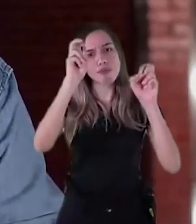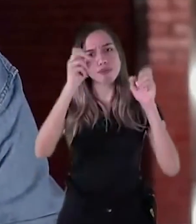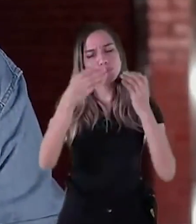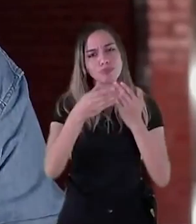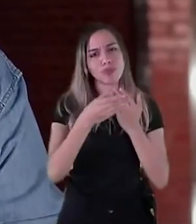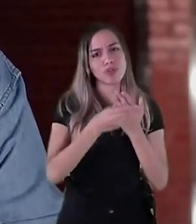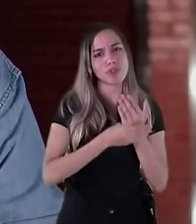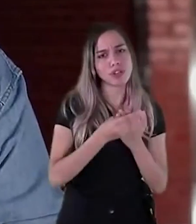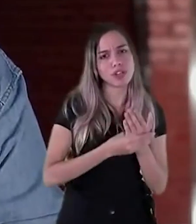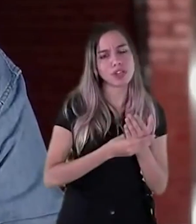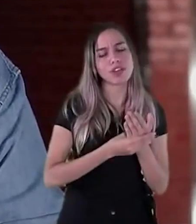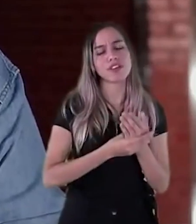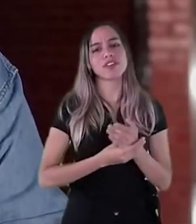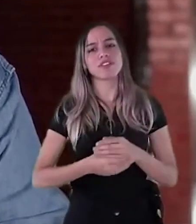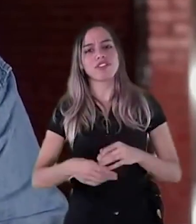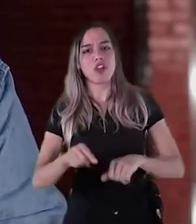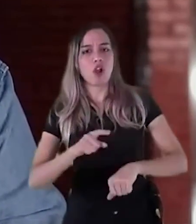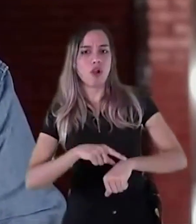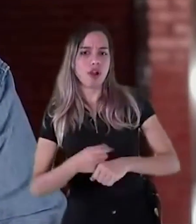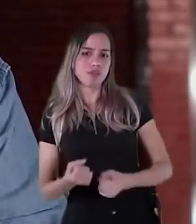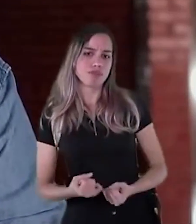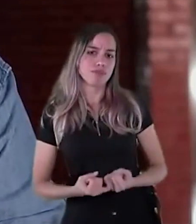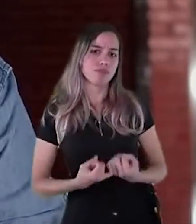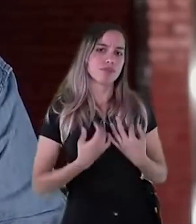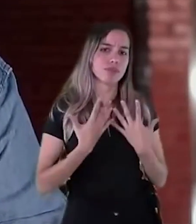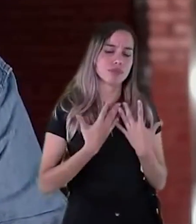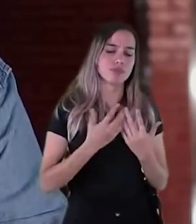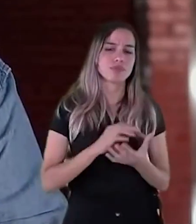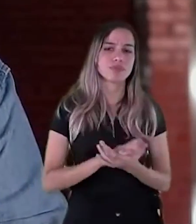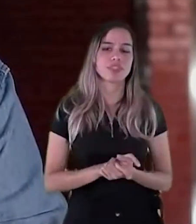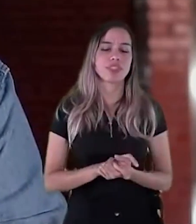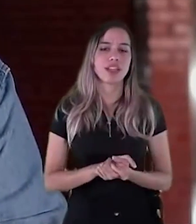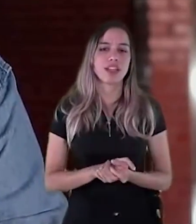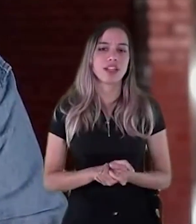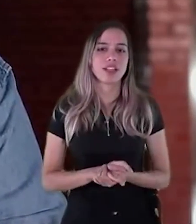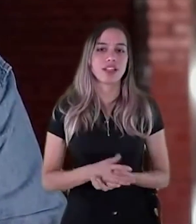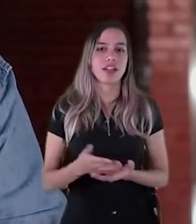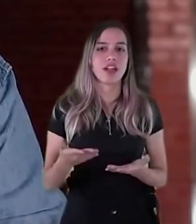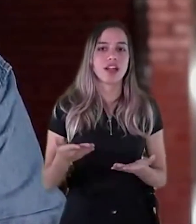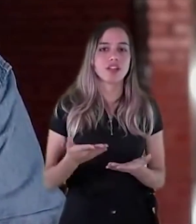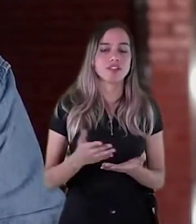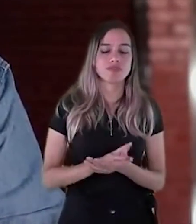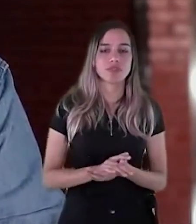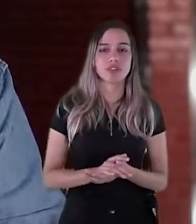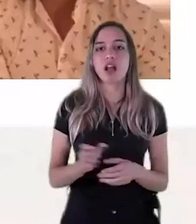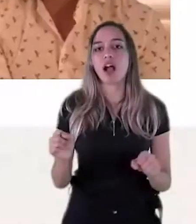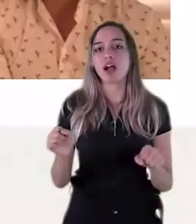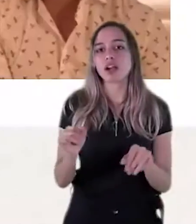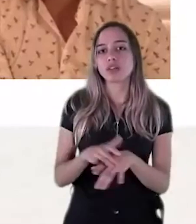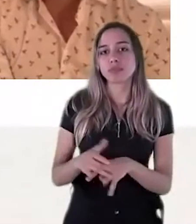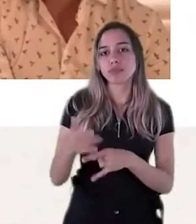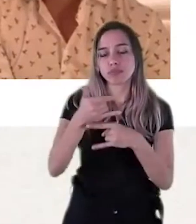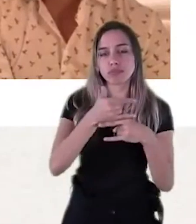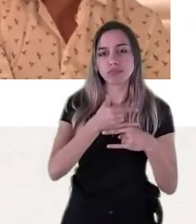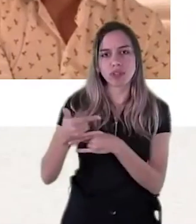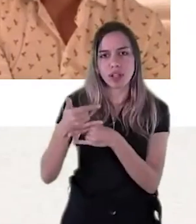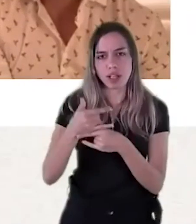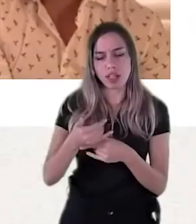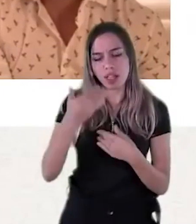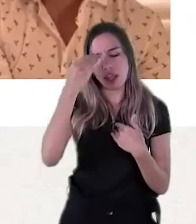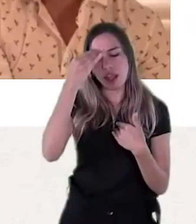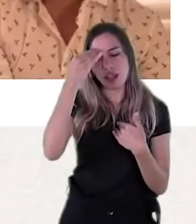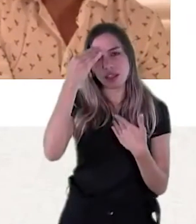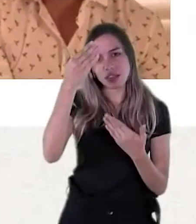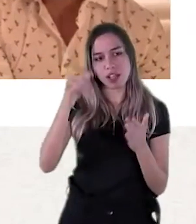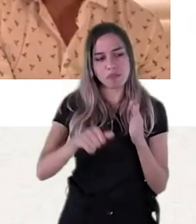da Essência, publicado pela Editora Planeta. E a gente vai encerrar essa live, em primeiro lugar, é claro, passando a palavra